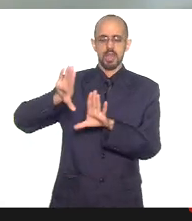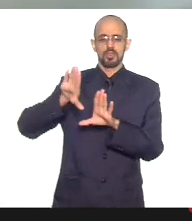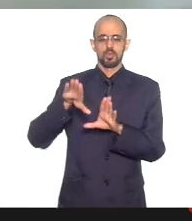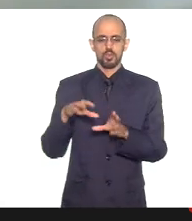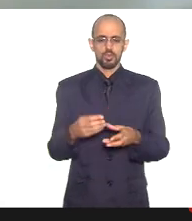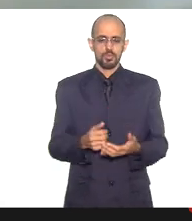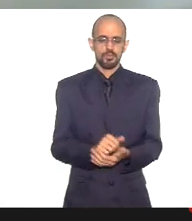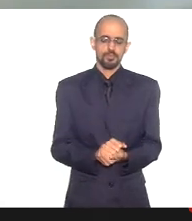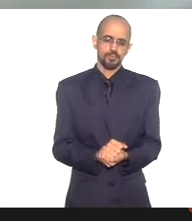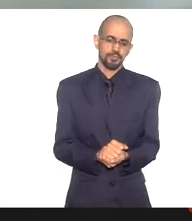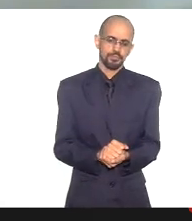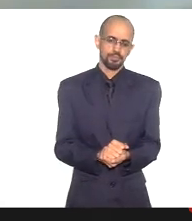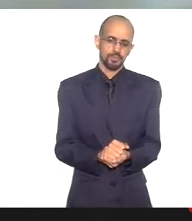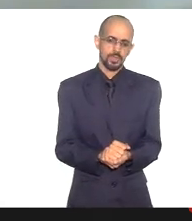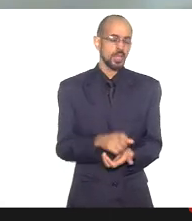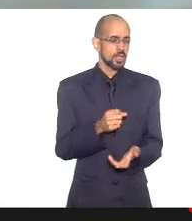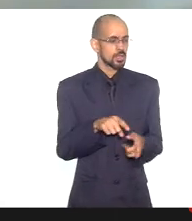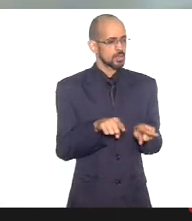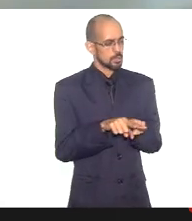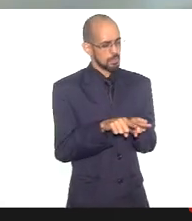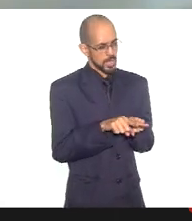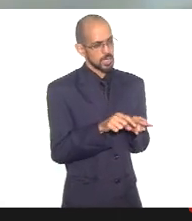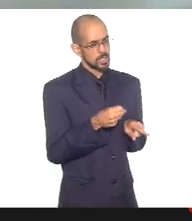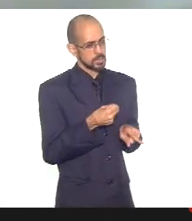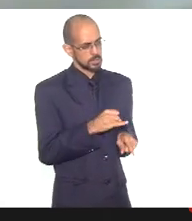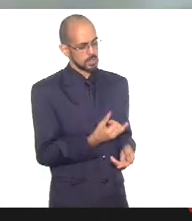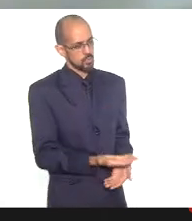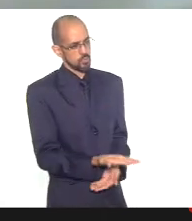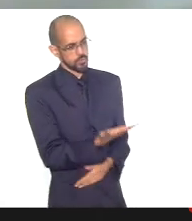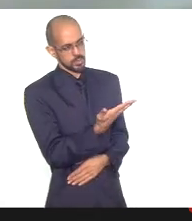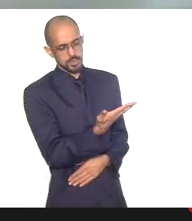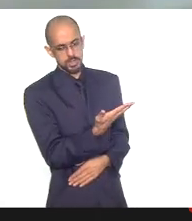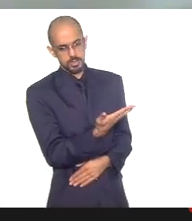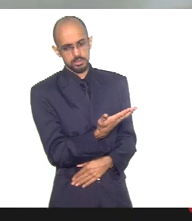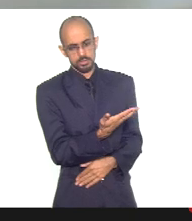E se vossas senhorias